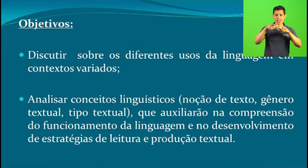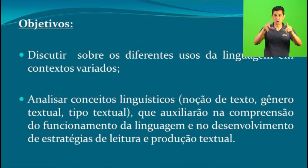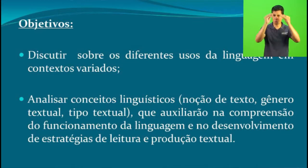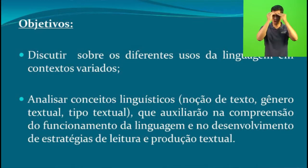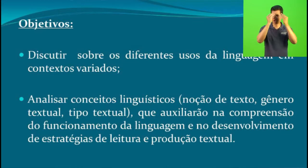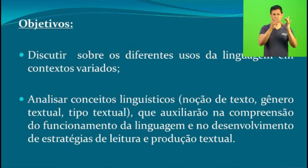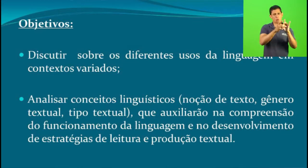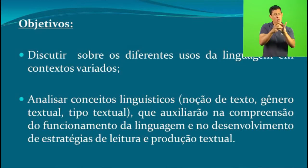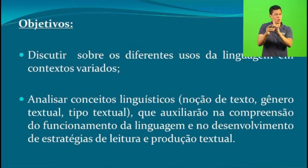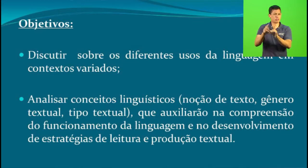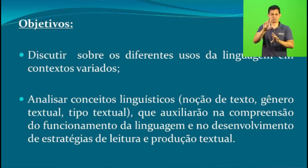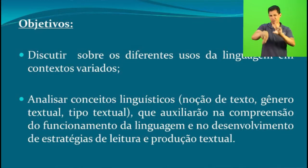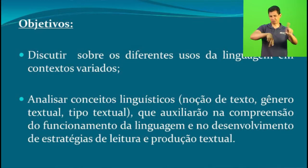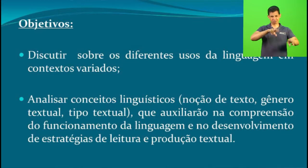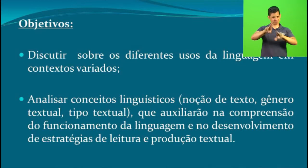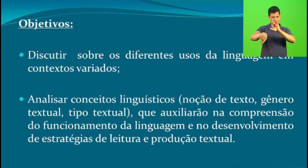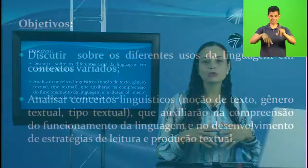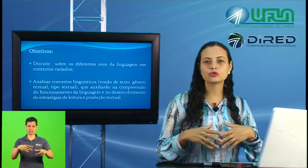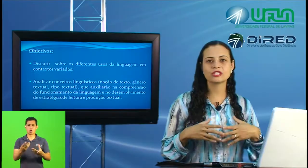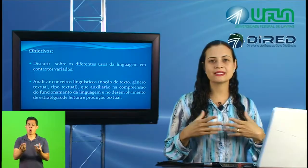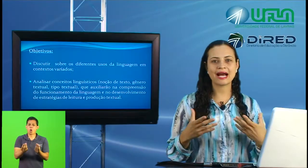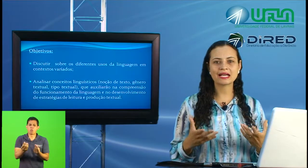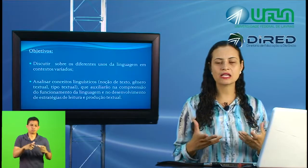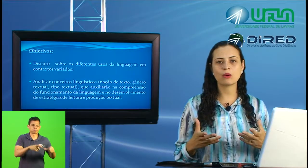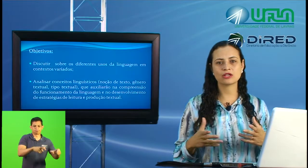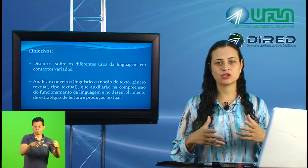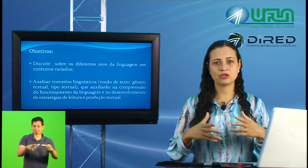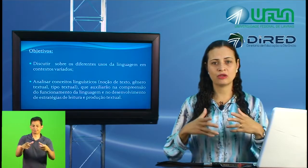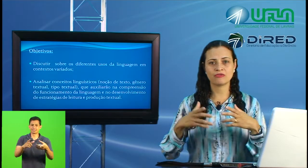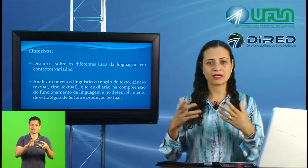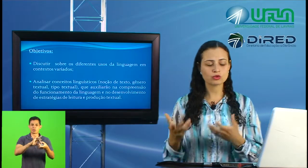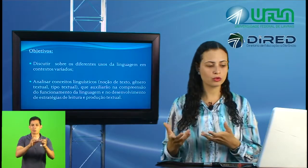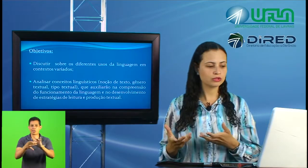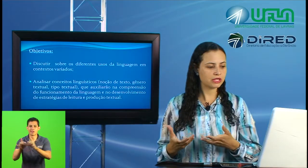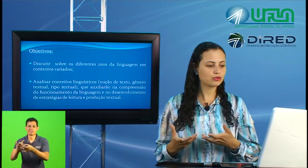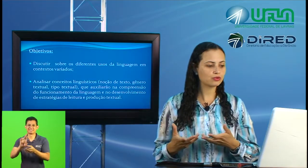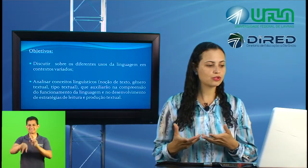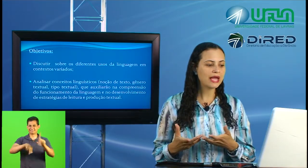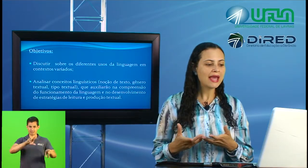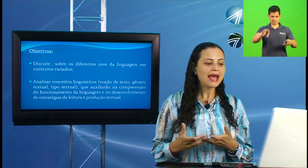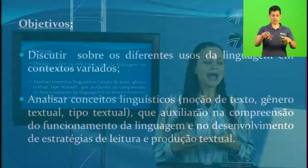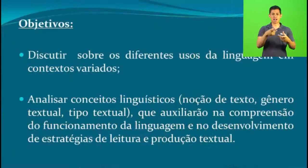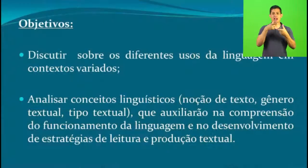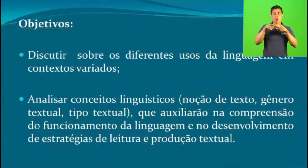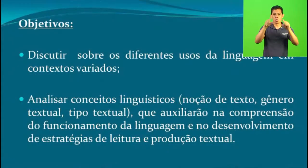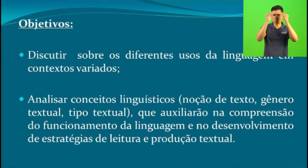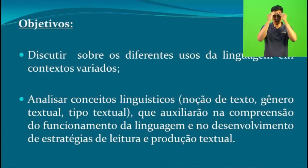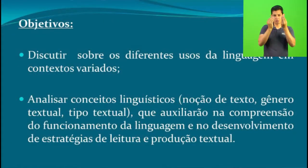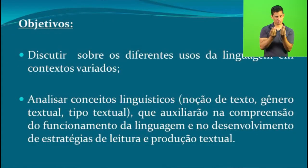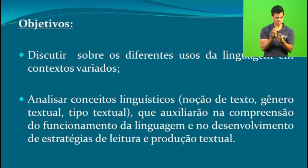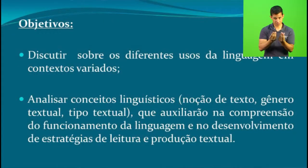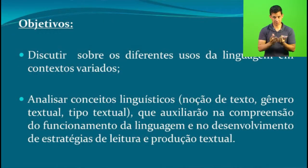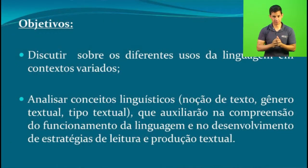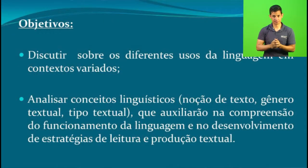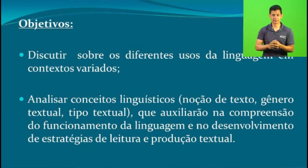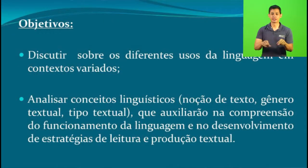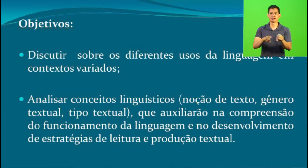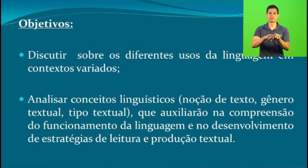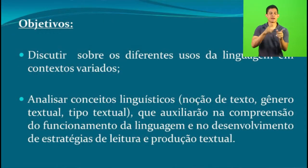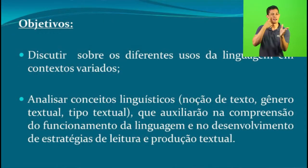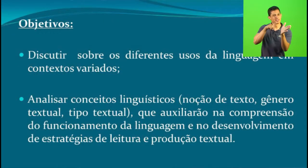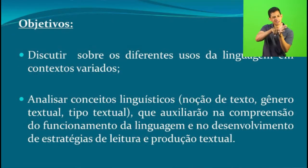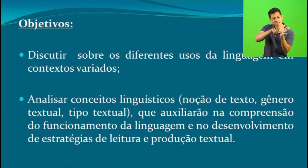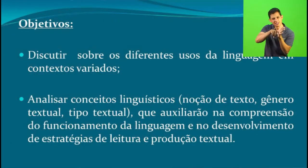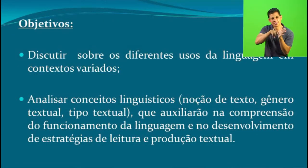em contextos variados, então como utilizar a linguagem em vários contextos, analisar conceitos